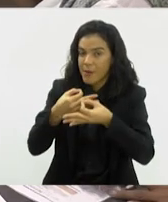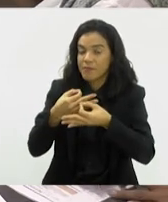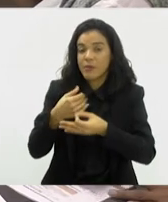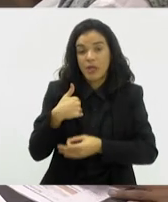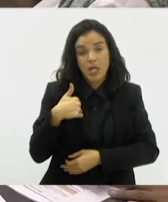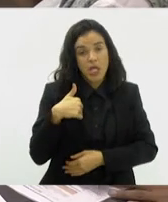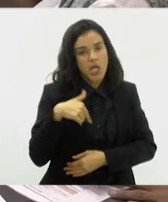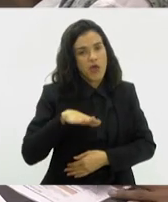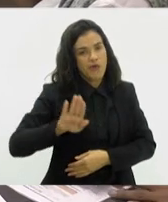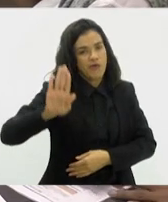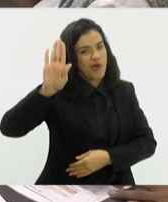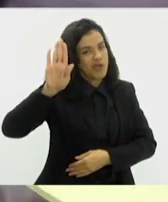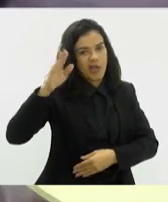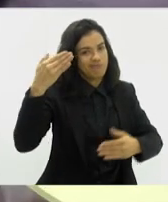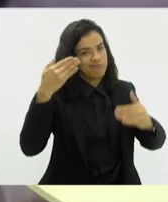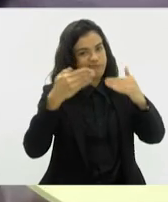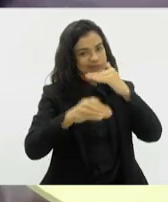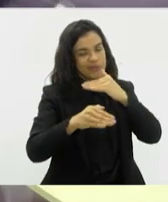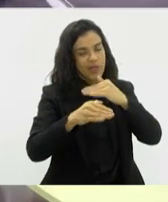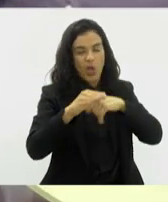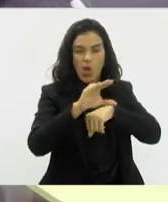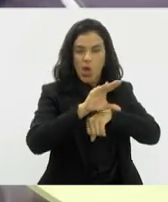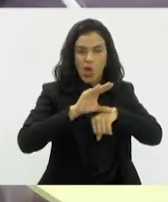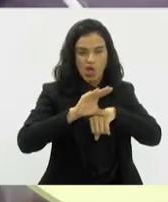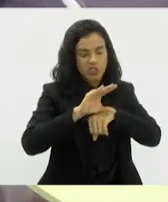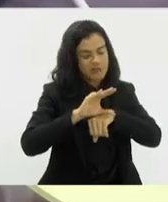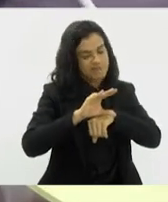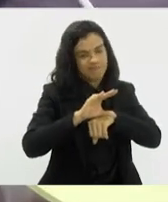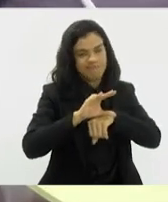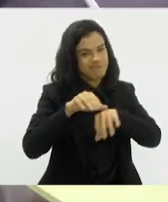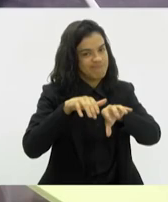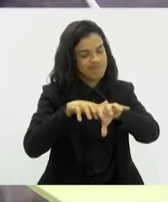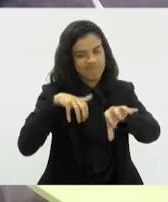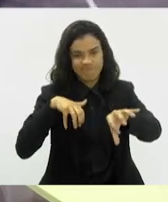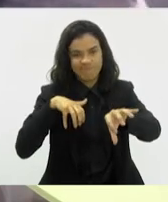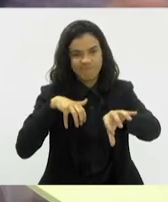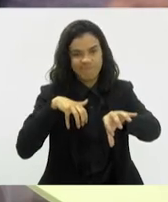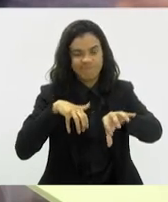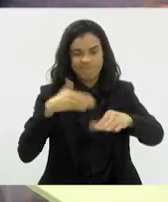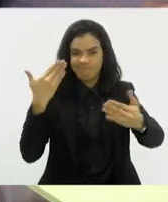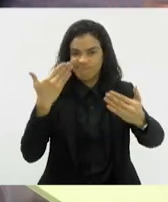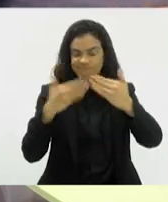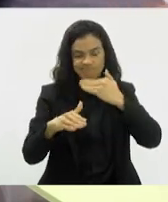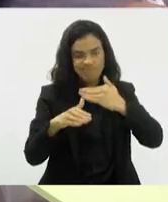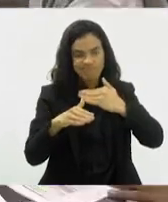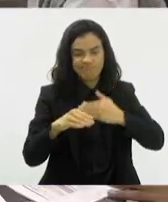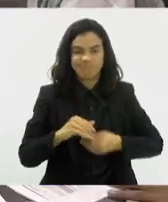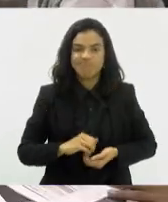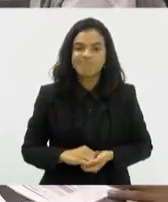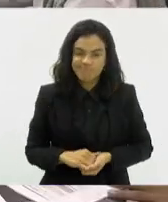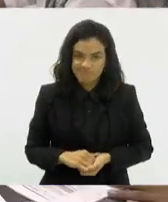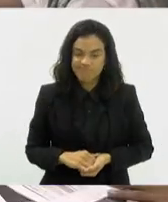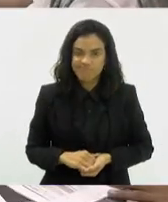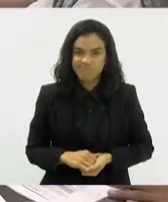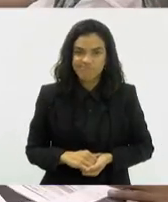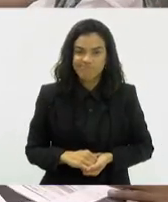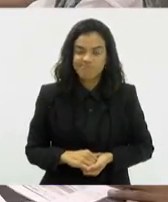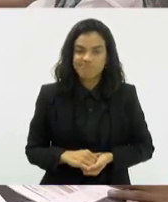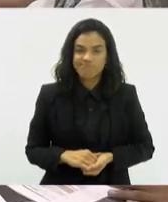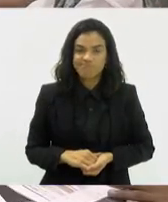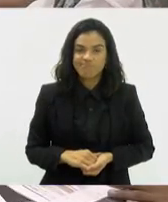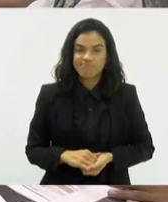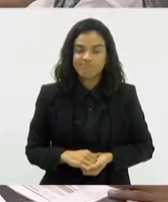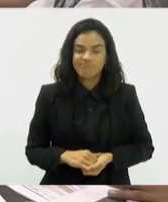votar pela inconstitucionalidade. Voto em separado. Voto divergente, né? O voto divergente do deputado Carlos